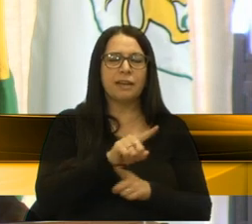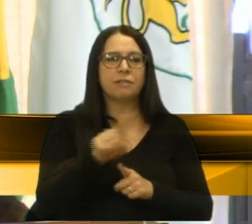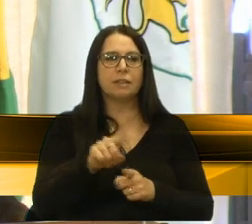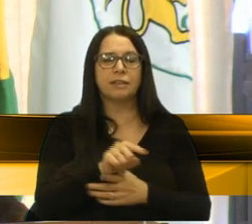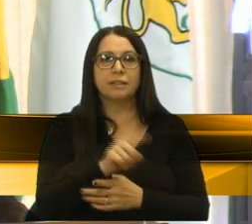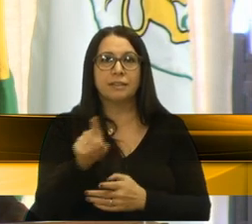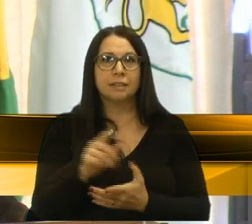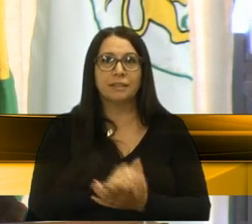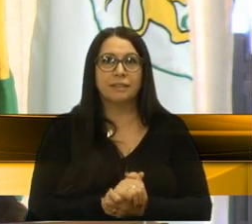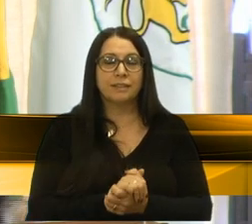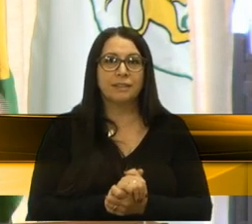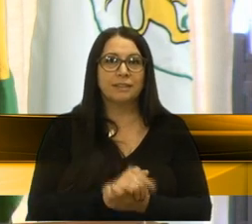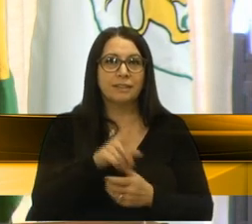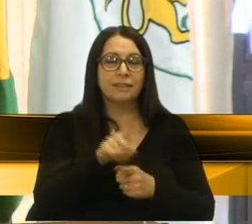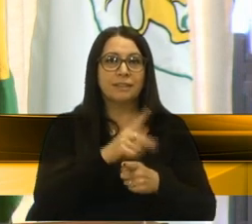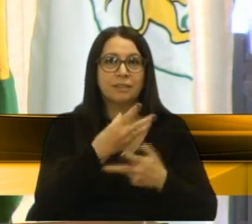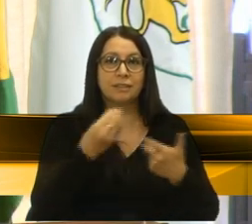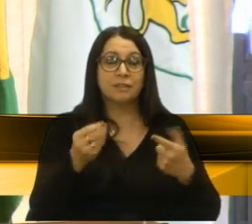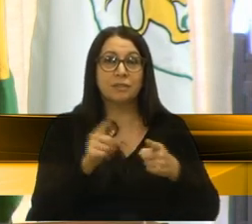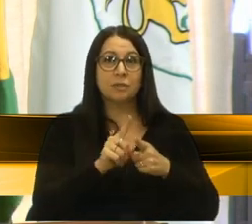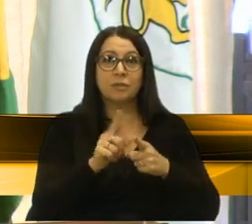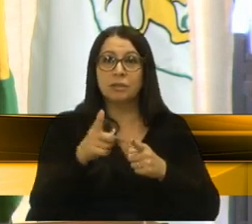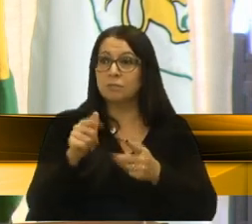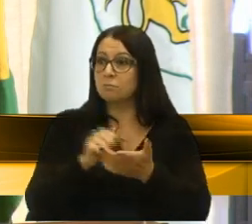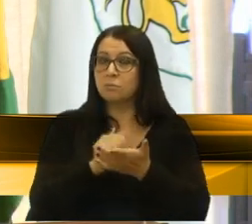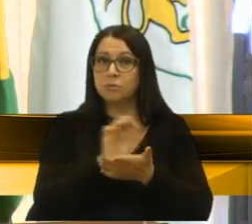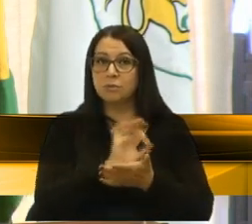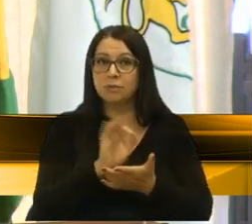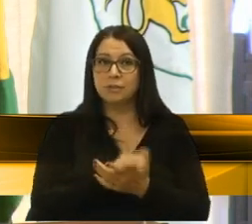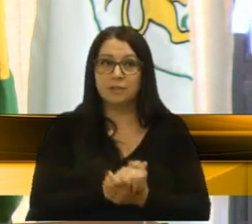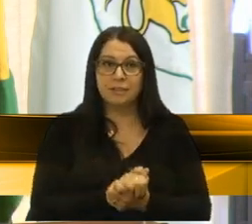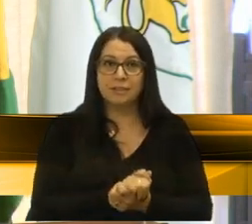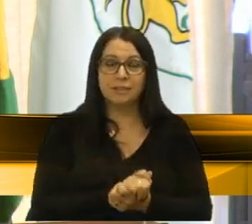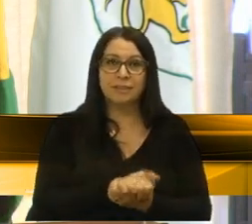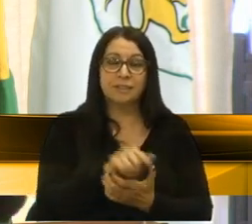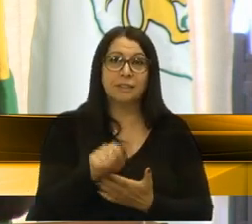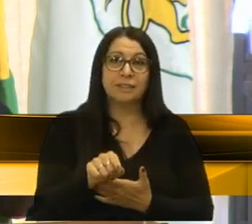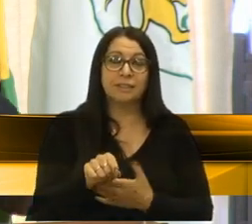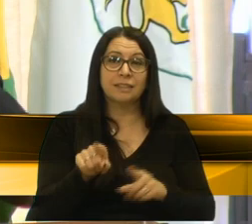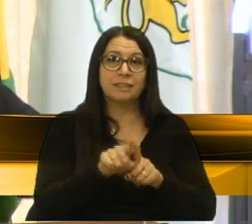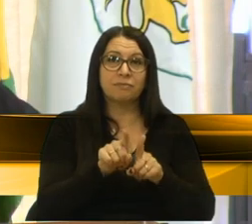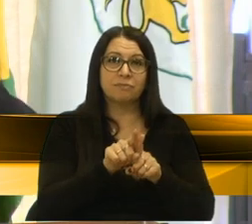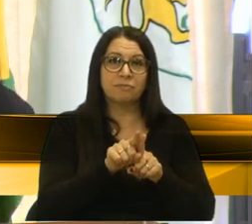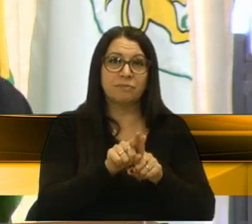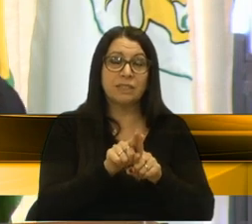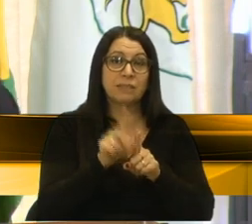período. Não deve estar saindo multa alguma. Fiscalização,